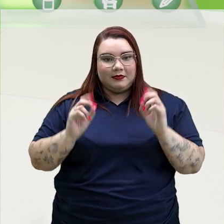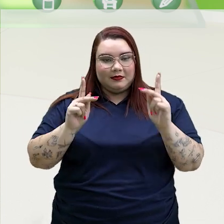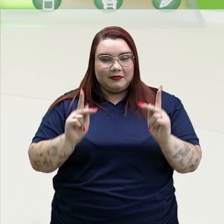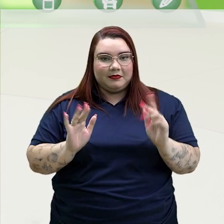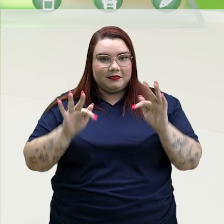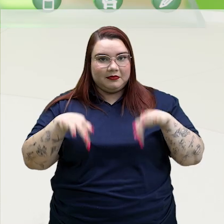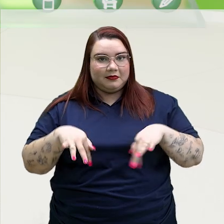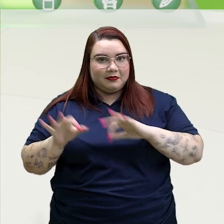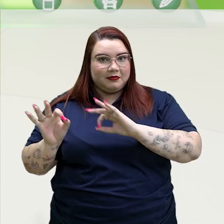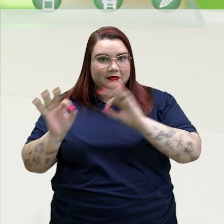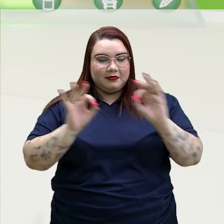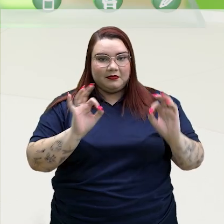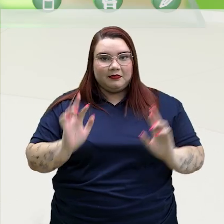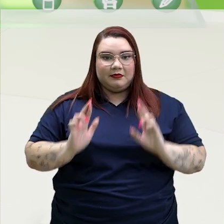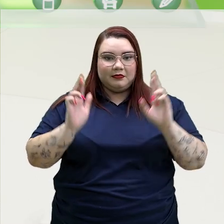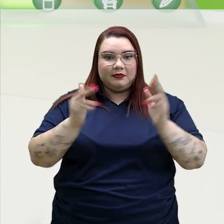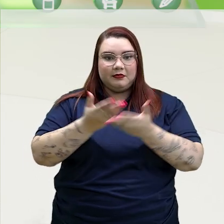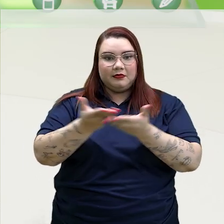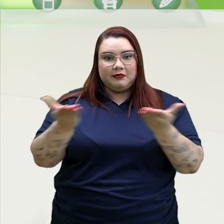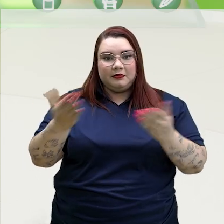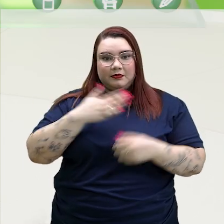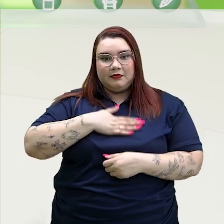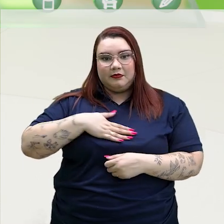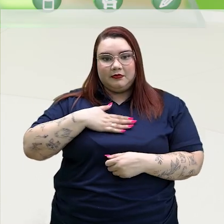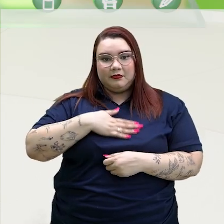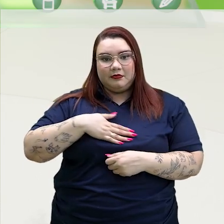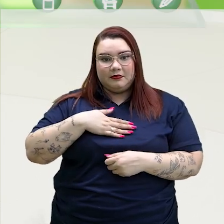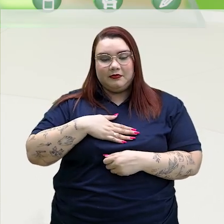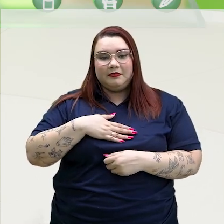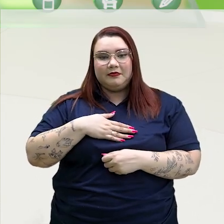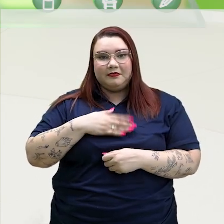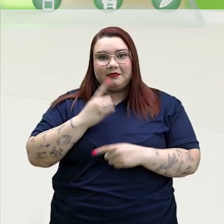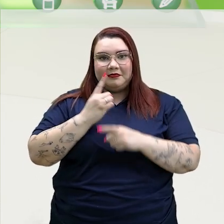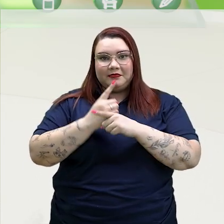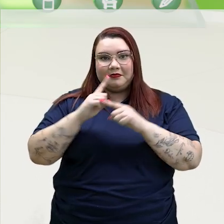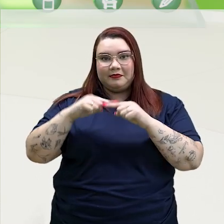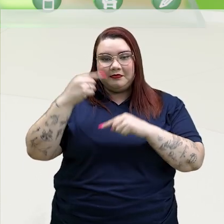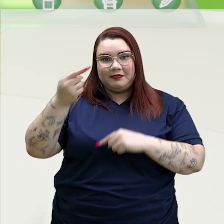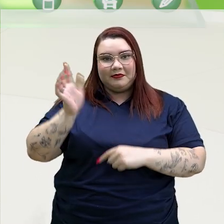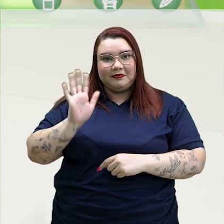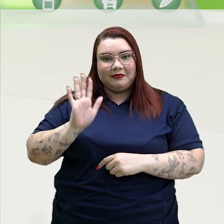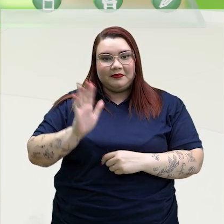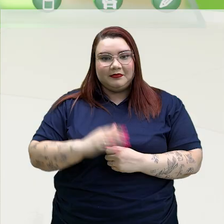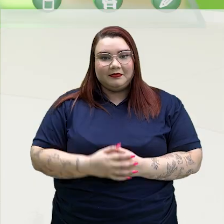Finalizo aqui, eu espero que vocês tenham gostado e até mais. Tchau!